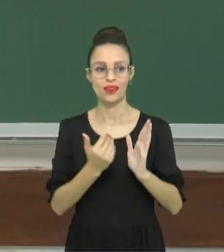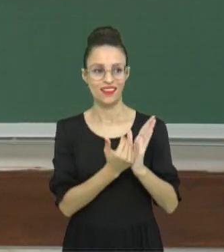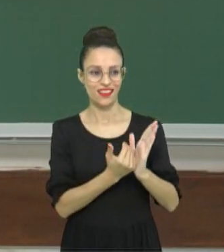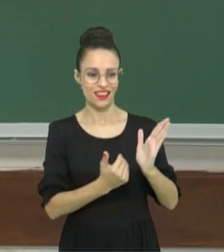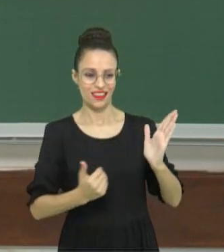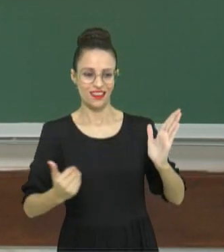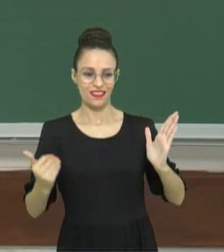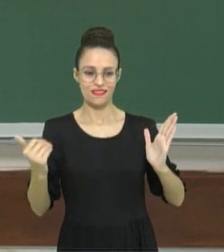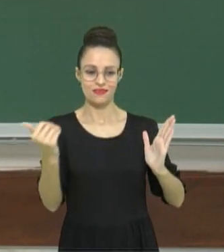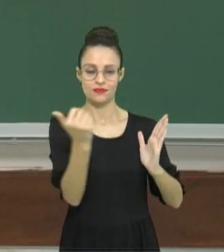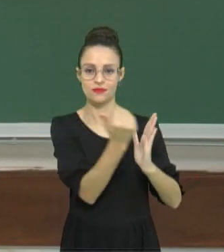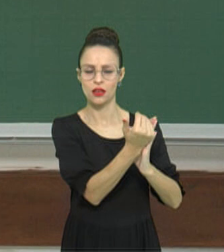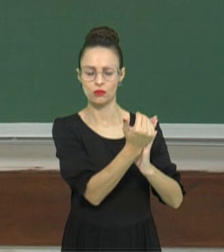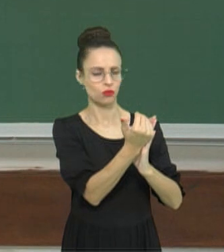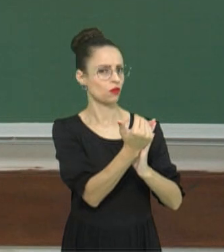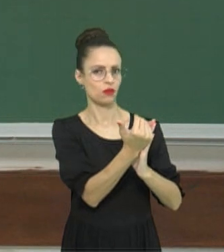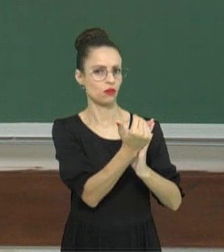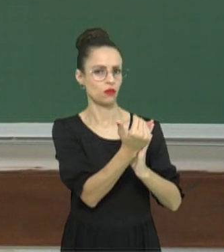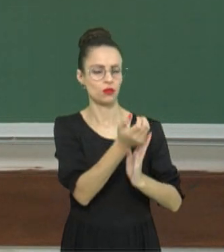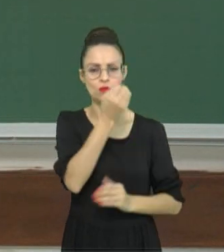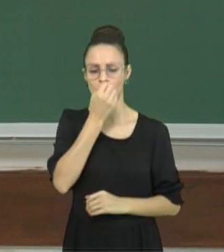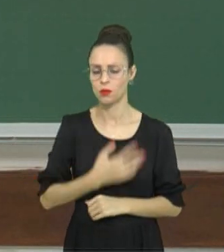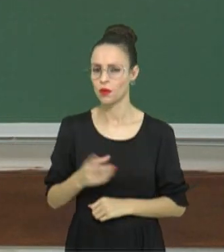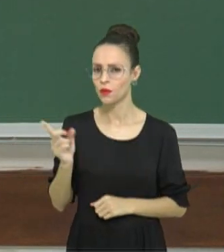em excesso não é bom.